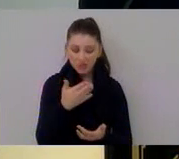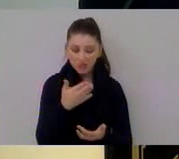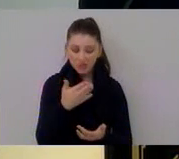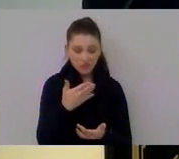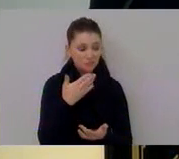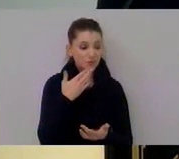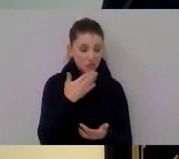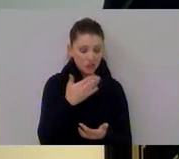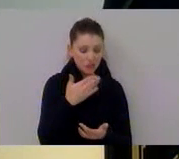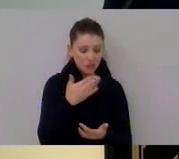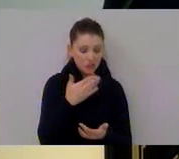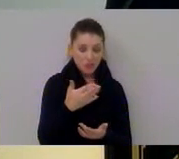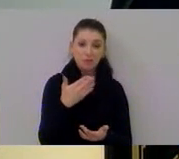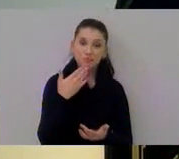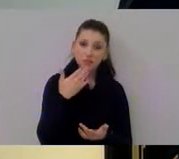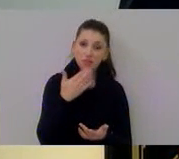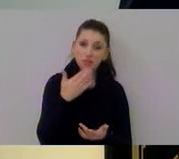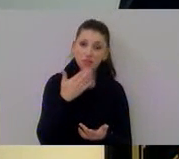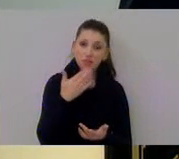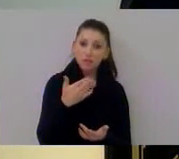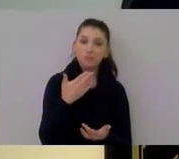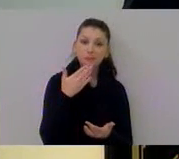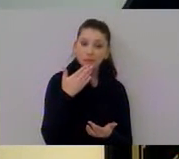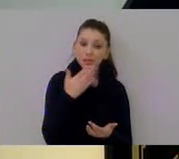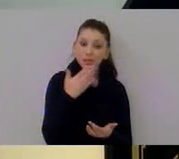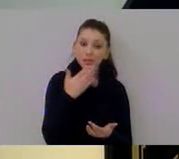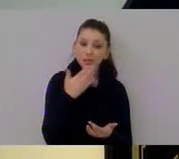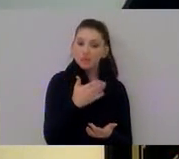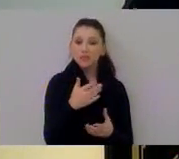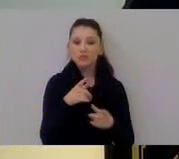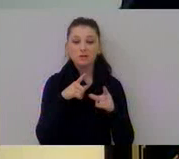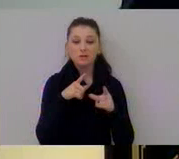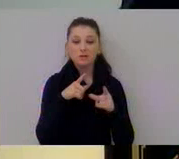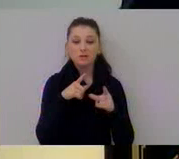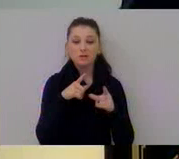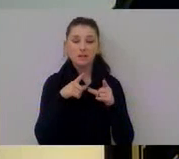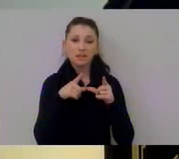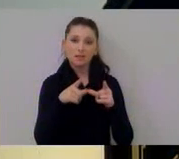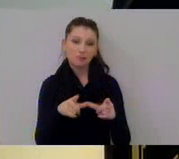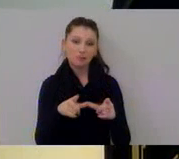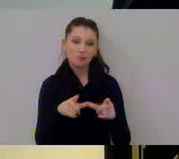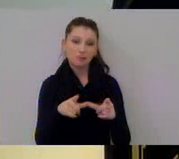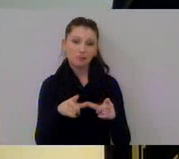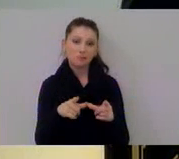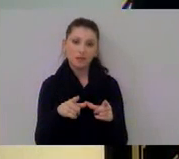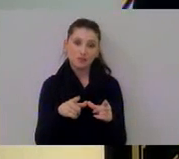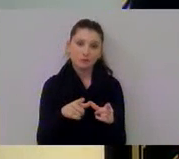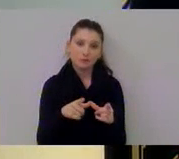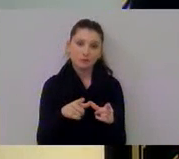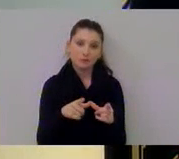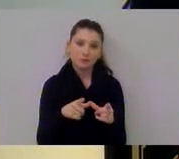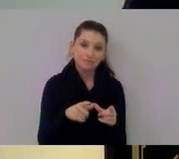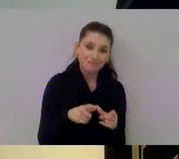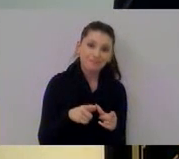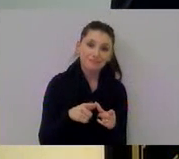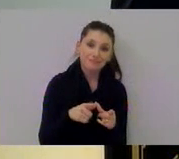pedir através de requerimento e indicação ao prefeito para que o